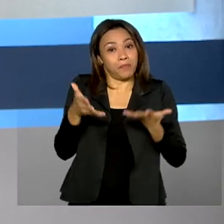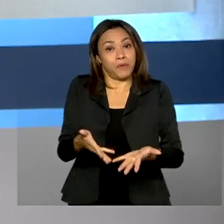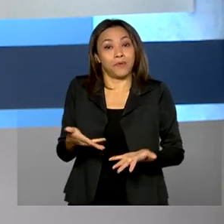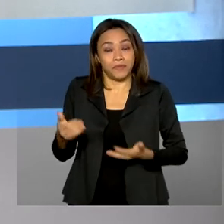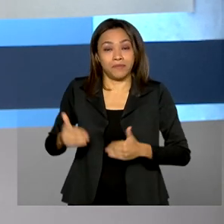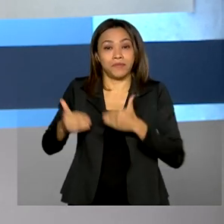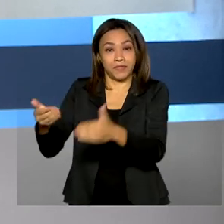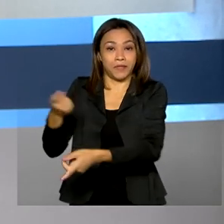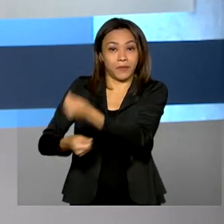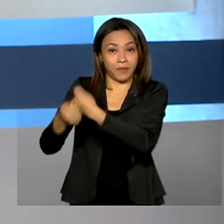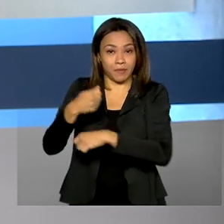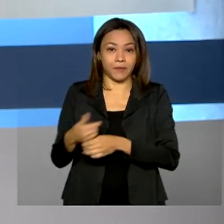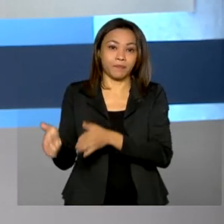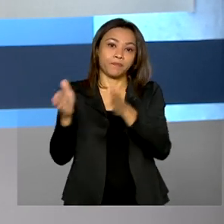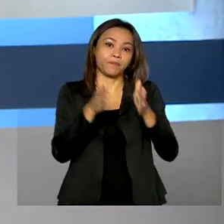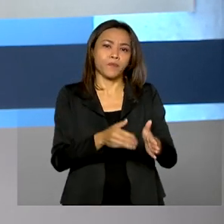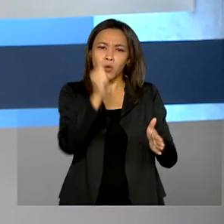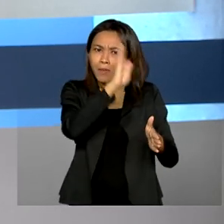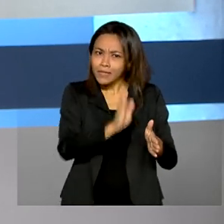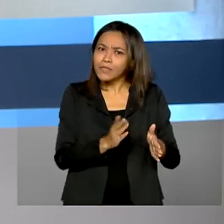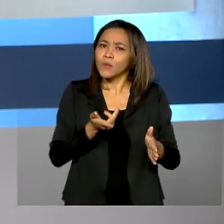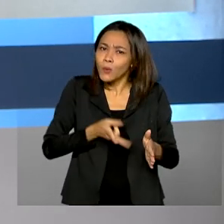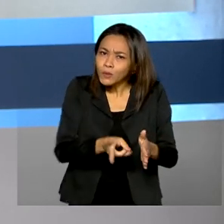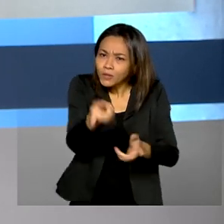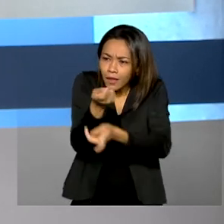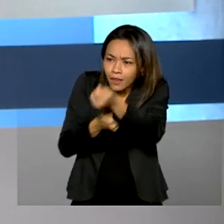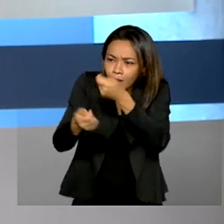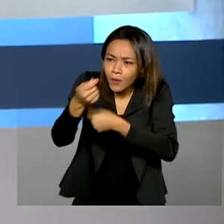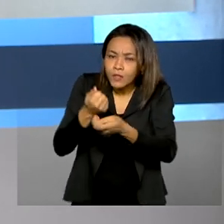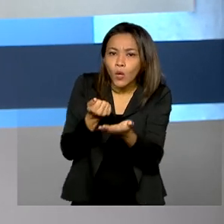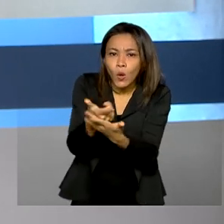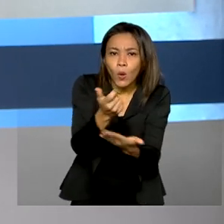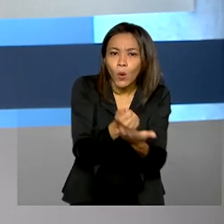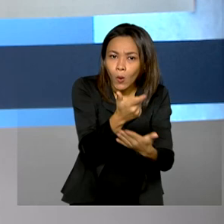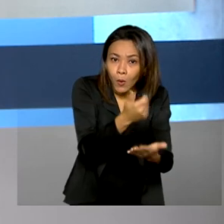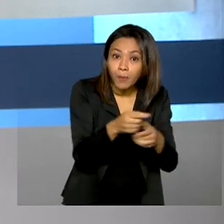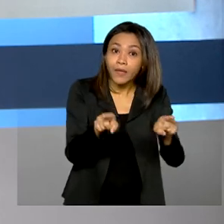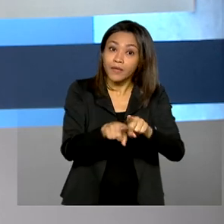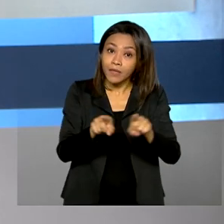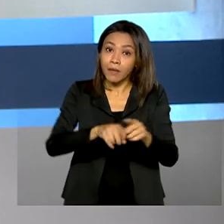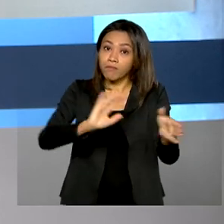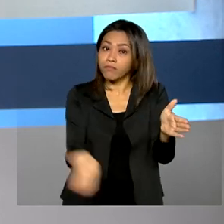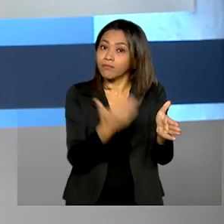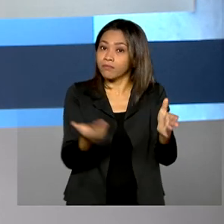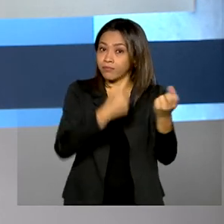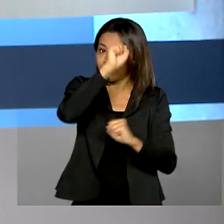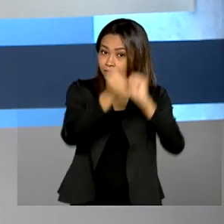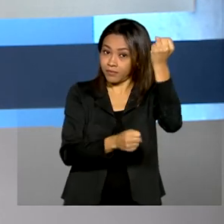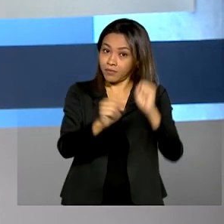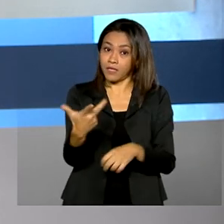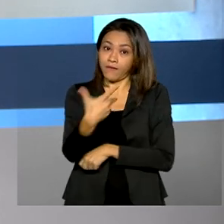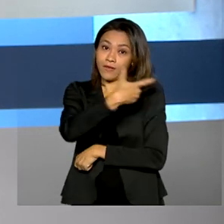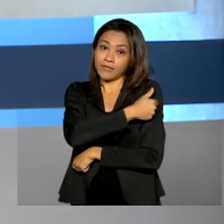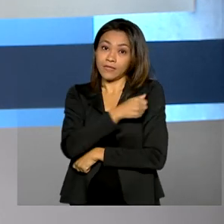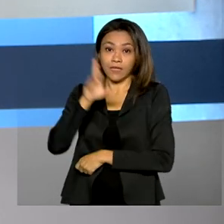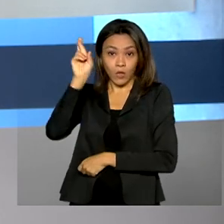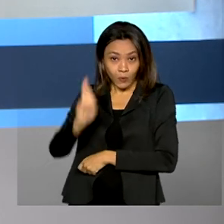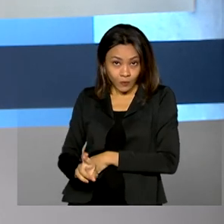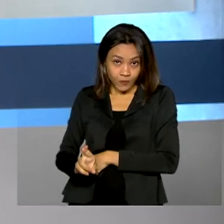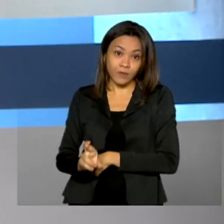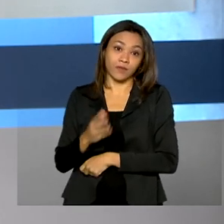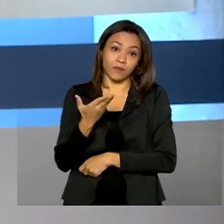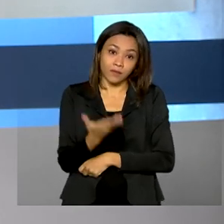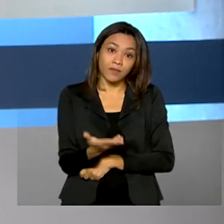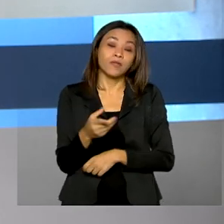E olha, o Brasil avança nas negociações para a compra e também fabricação da vacina russa Sputnik V. Nesta terça-feira, o presidente